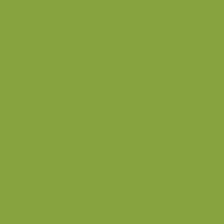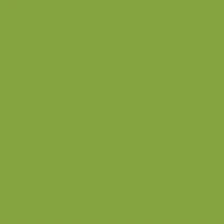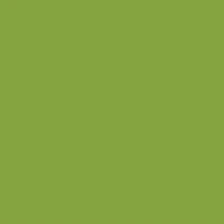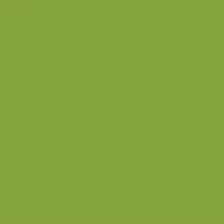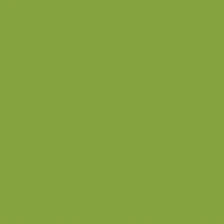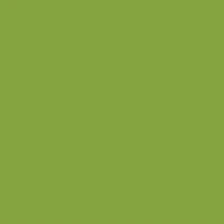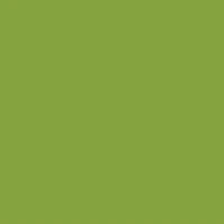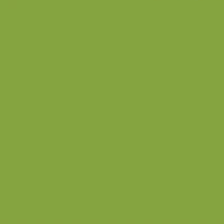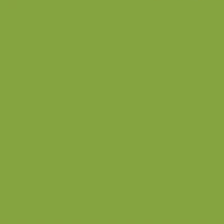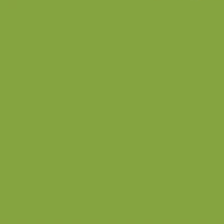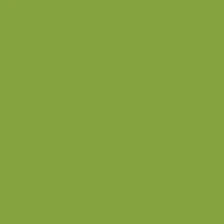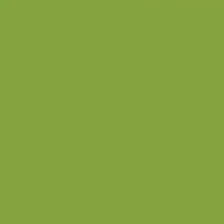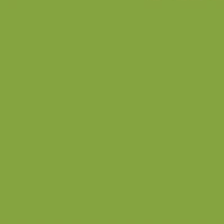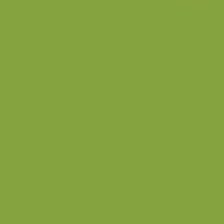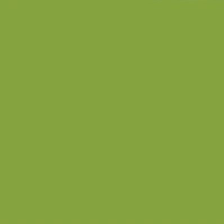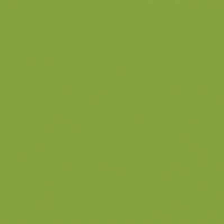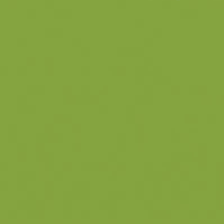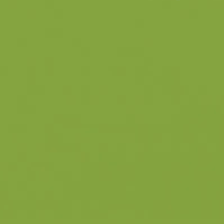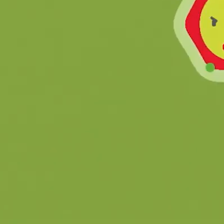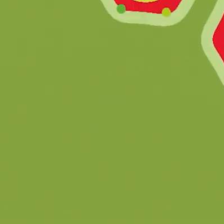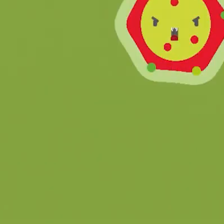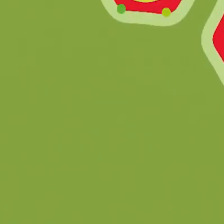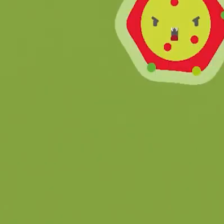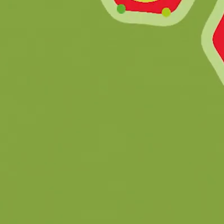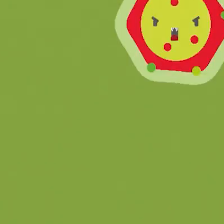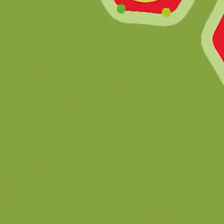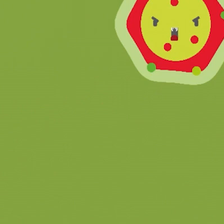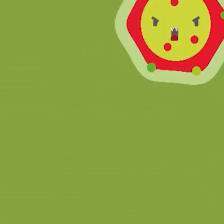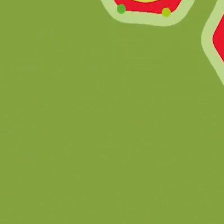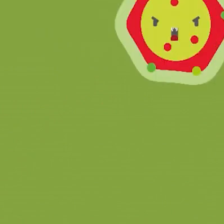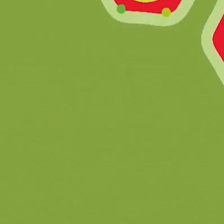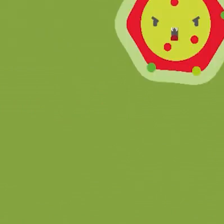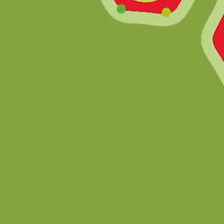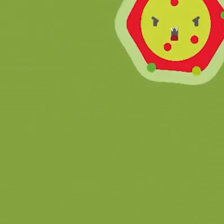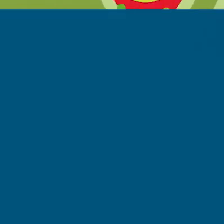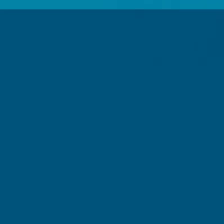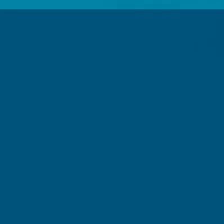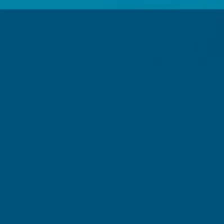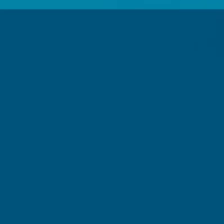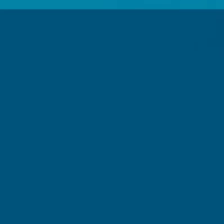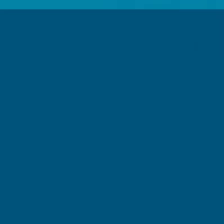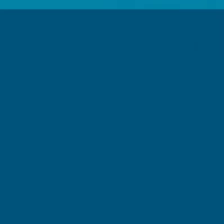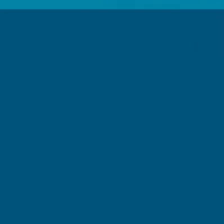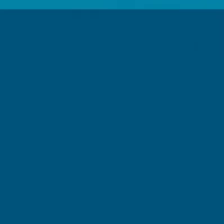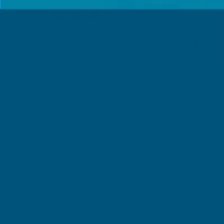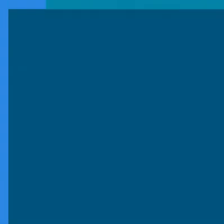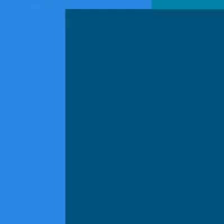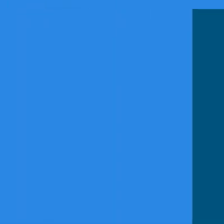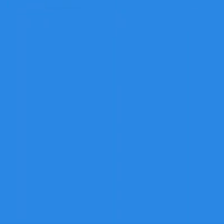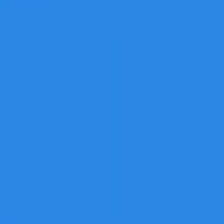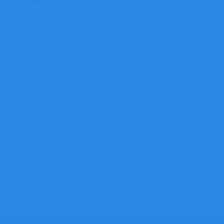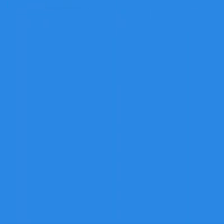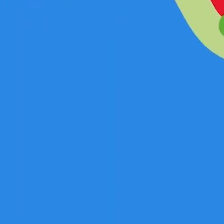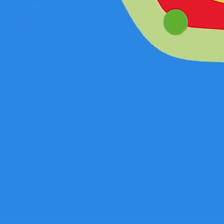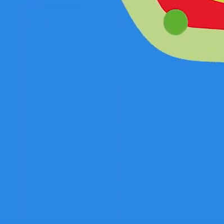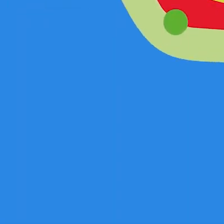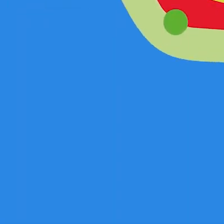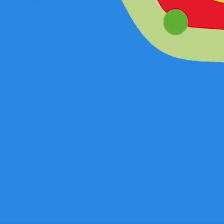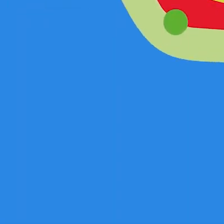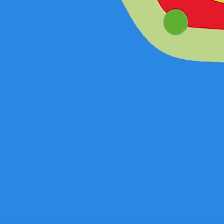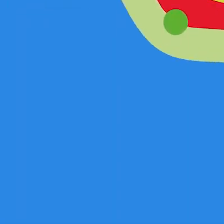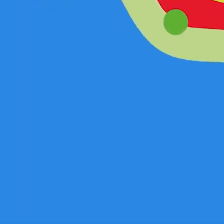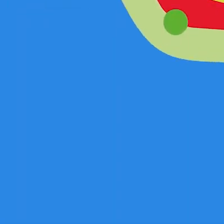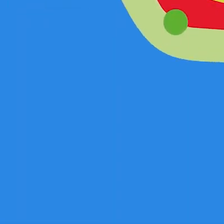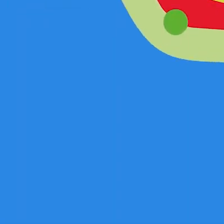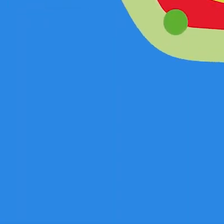proliferação descontrolada de células anormais e que podem ocorrer em qualquer local do organismo. Diferente do câncer do